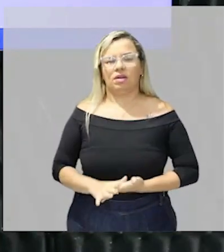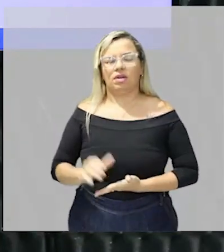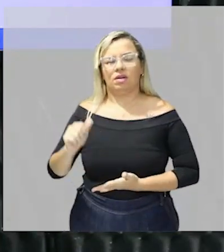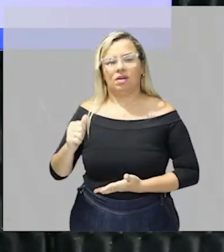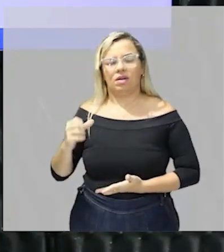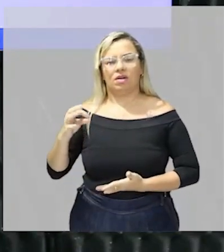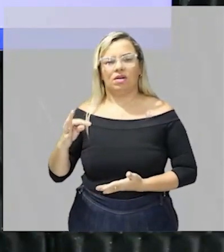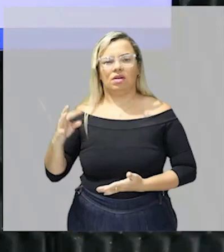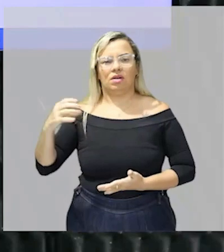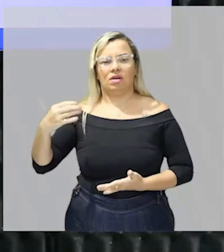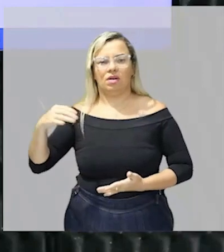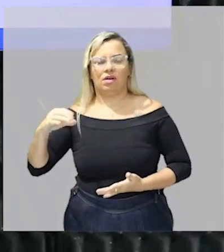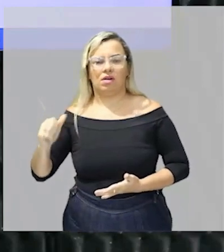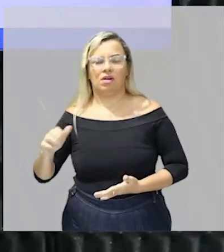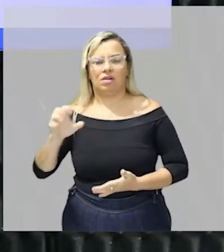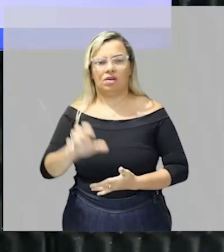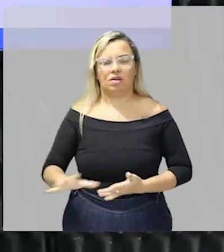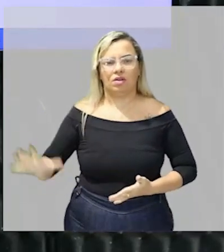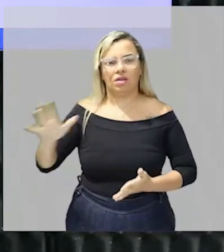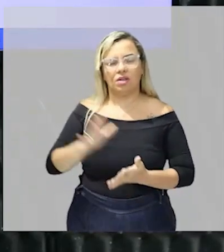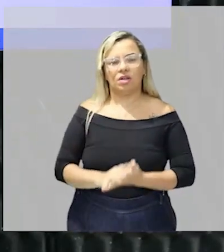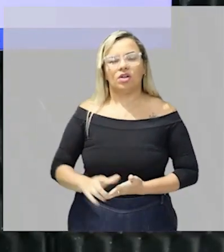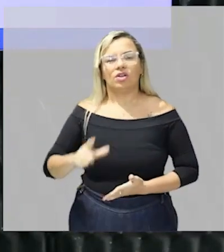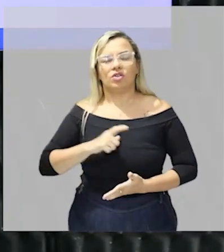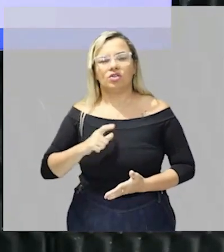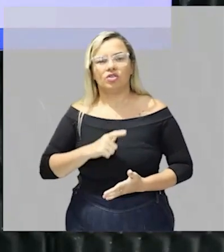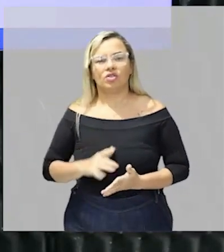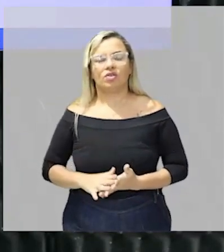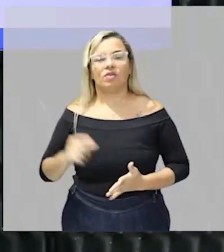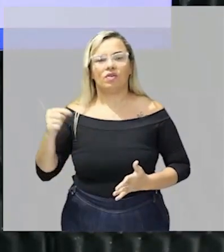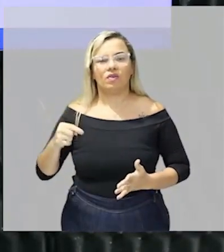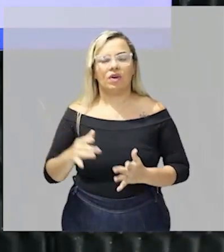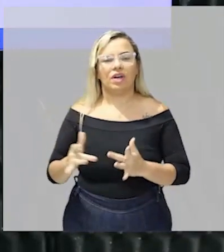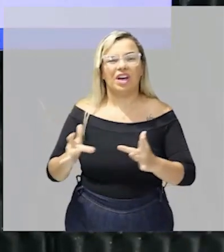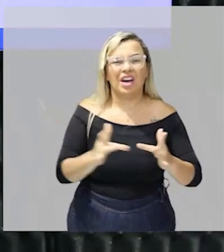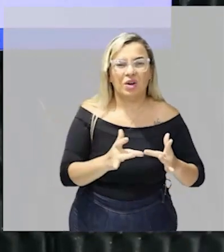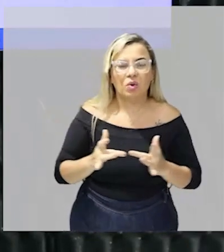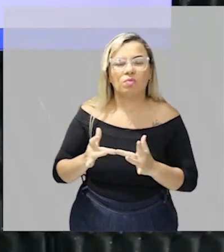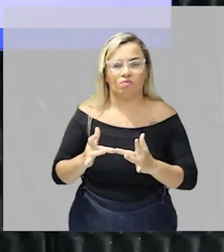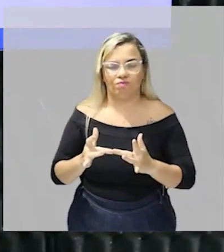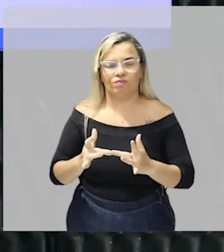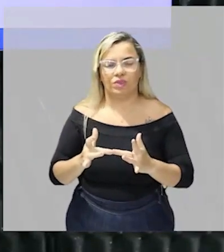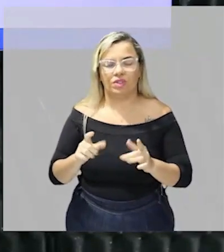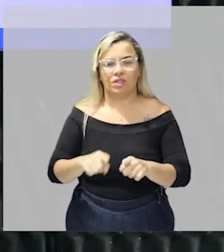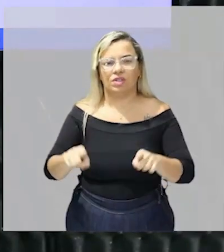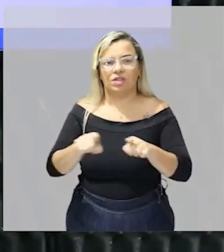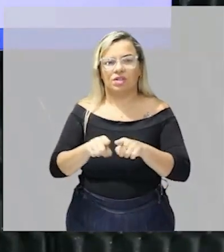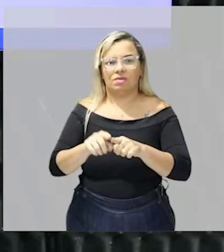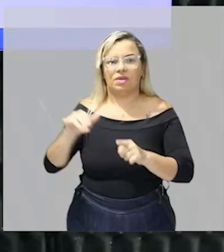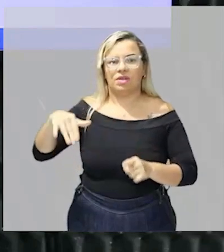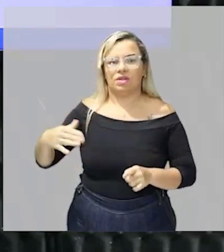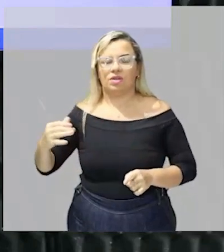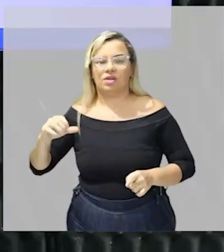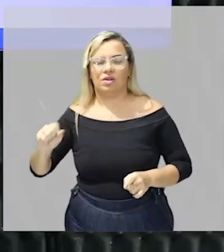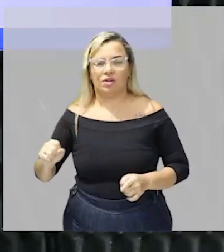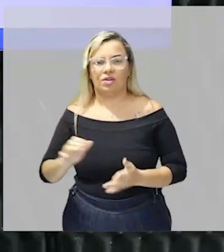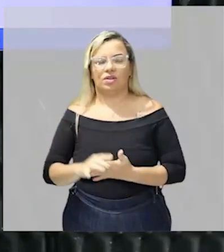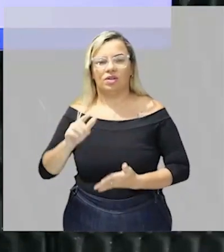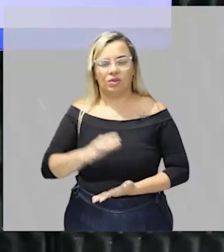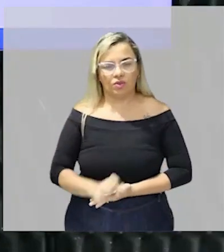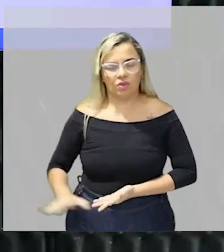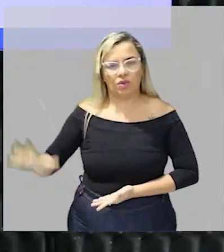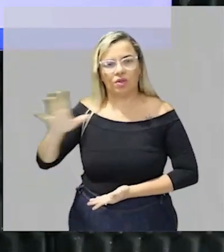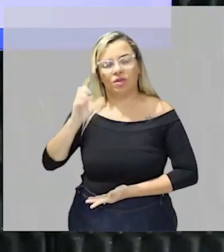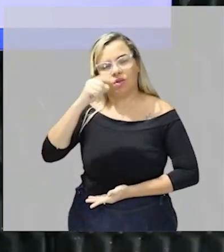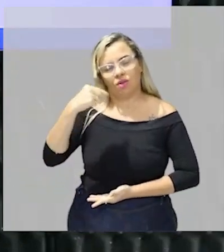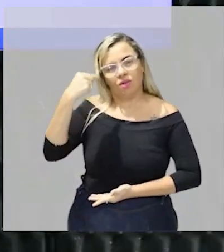que os europeus e os espanhóis mantiveram contato, dessa América inca, que os europeus e os espanhóis também mantiveram contato,